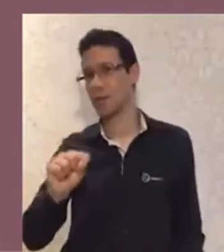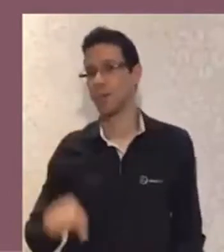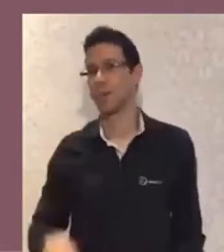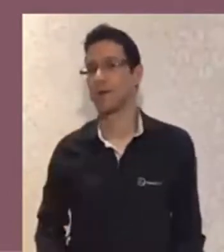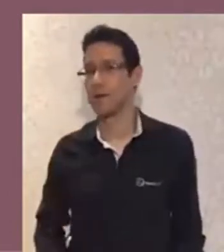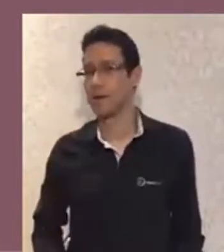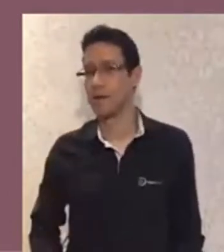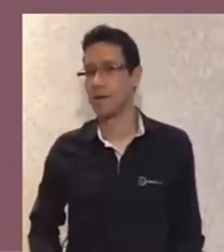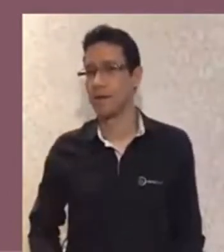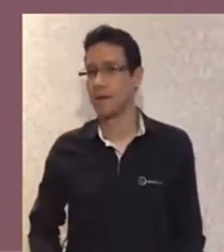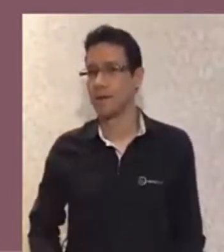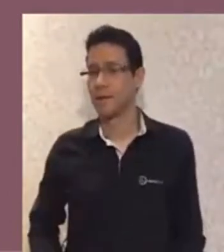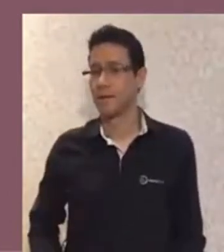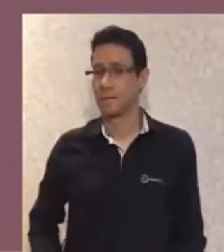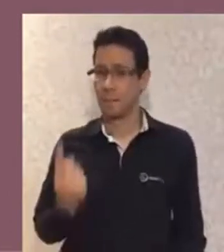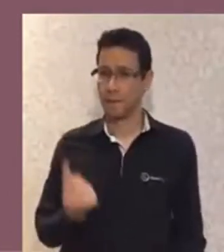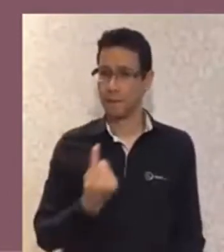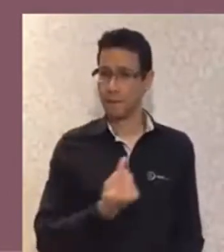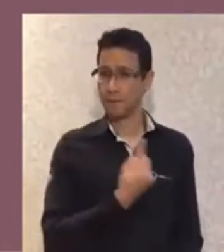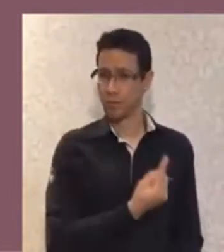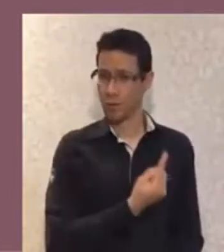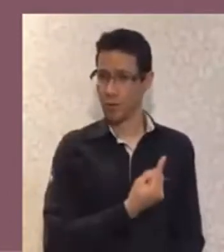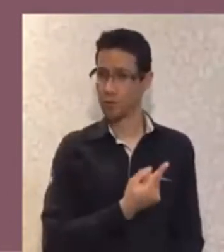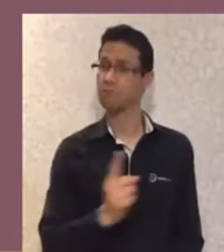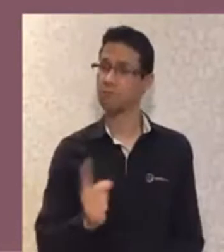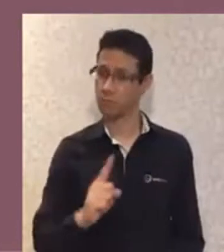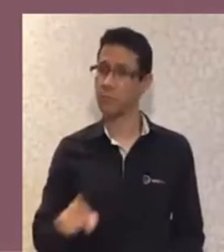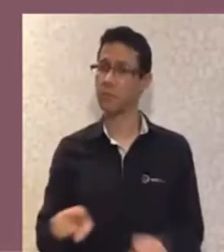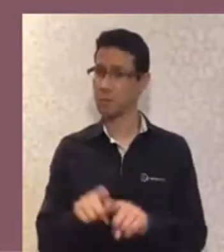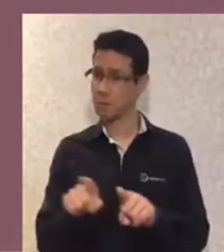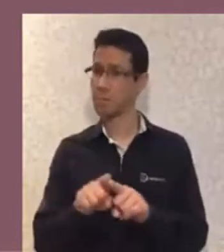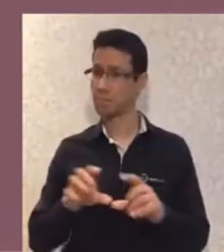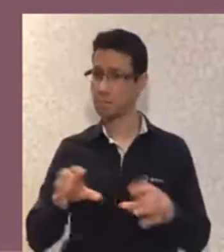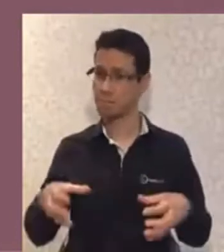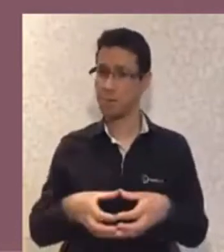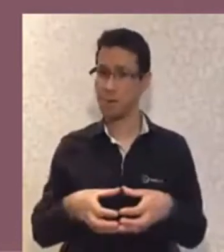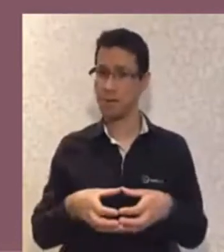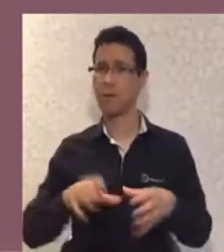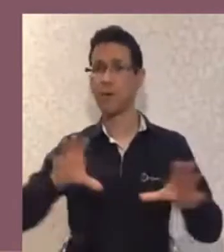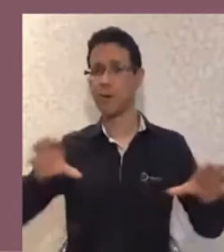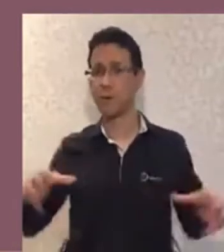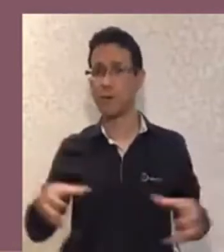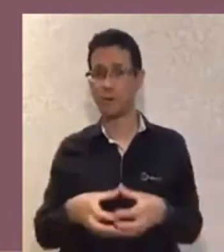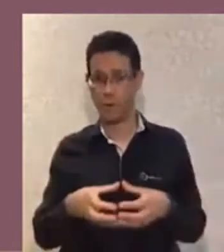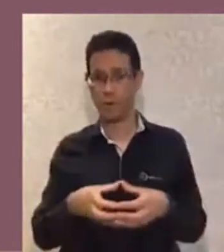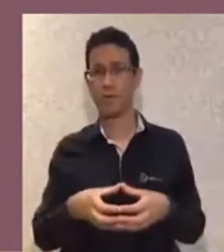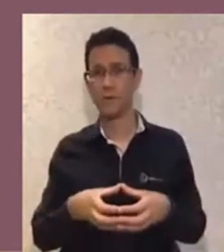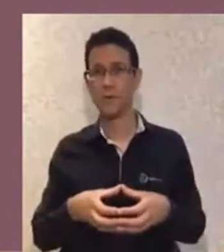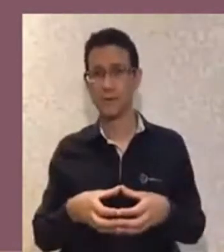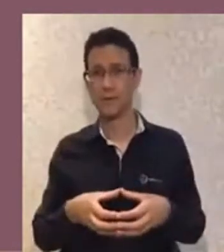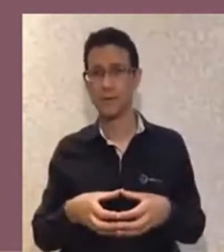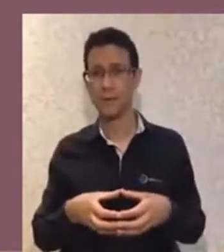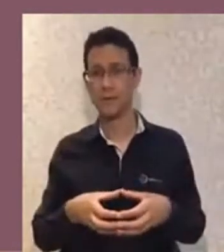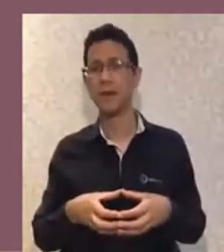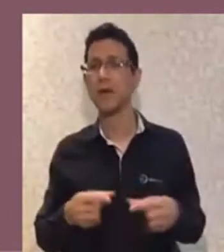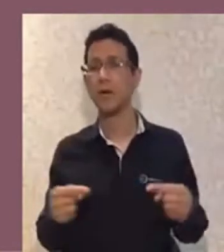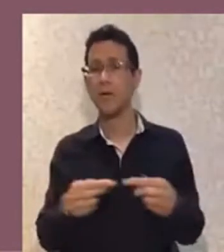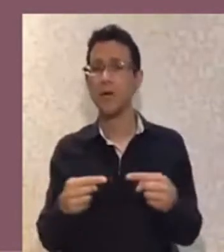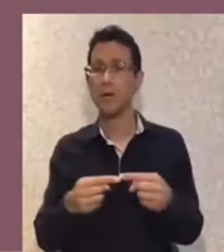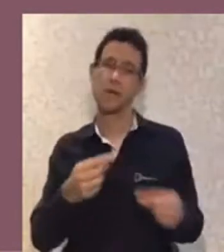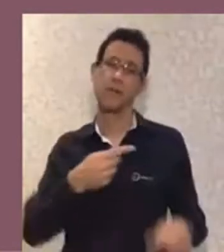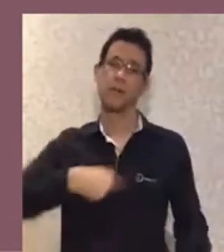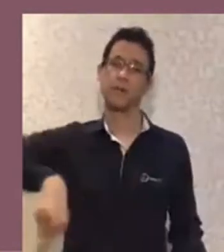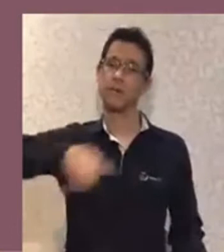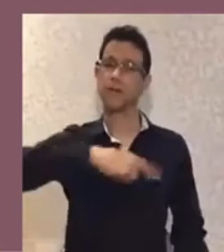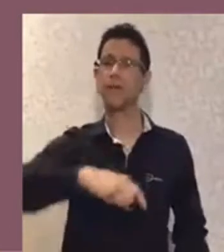autonomia individual, ela também é coletiva. E quando ela é coletiva, ela tem a ver com o nosso